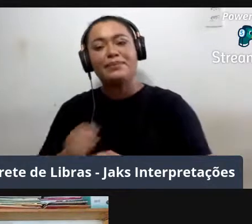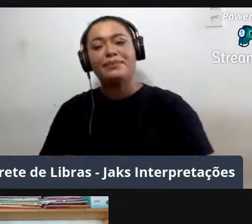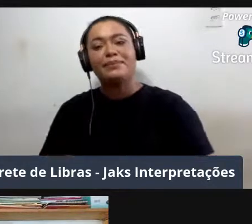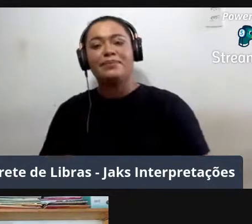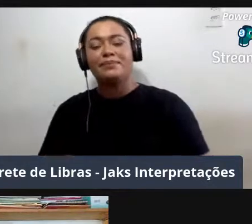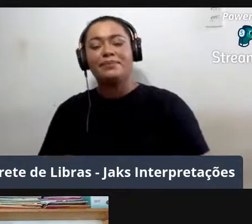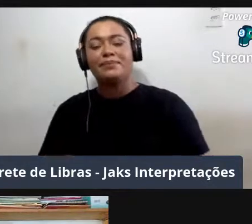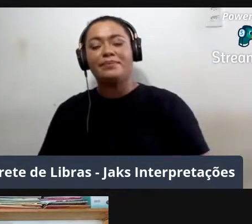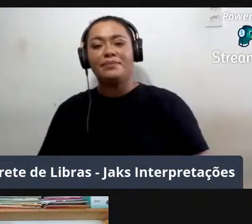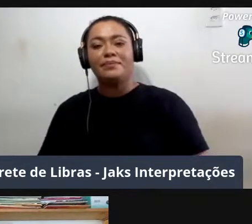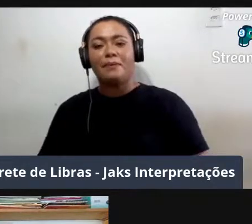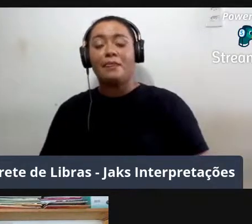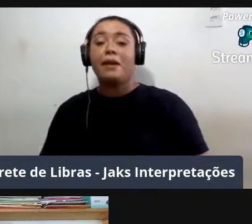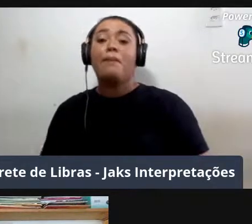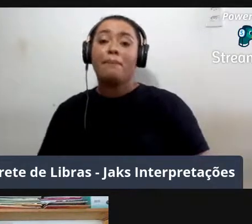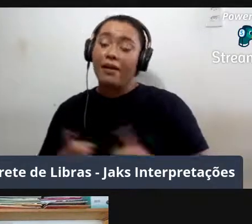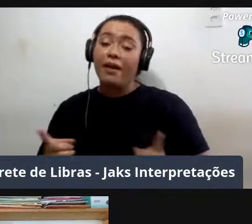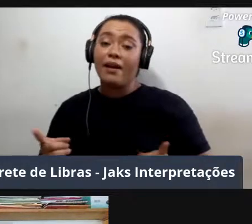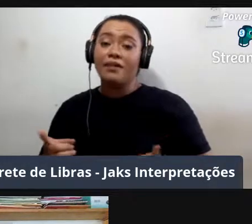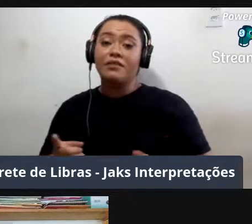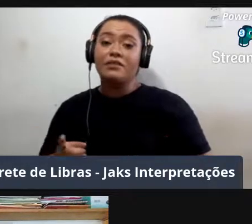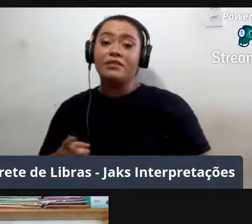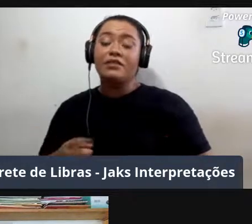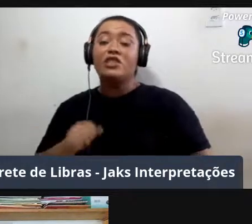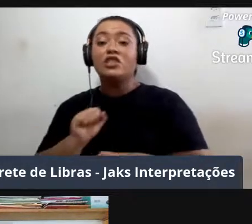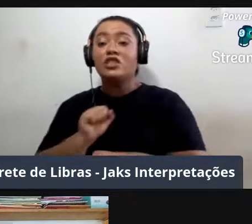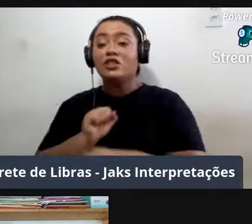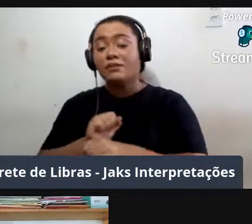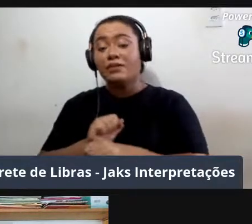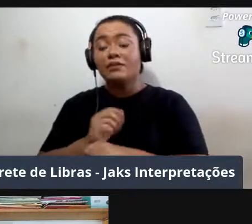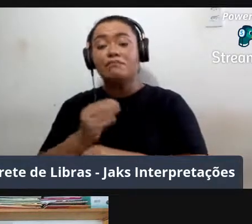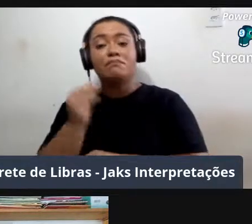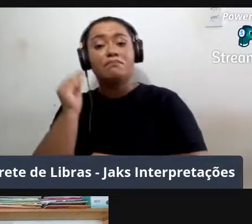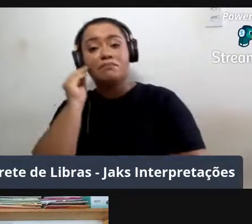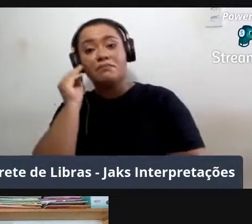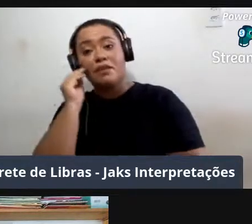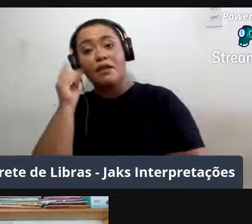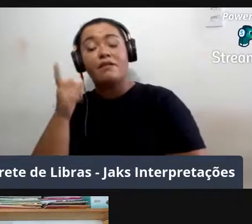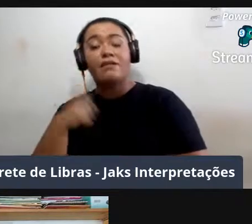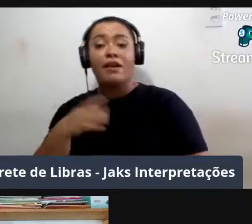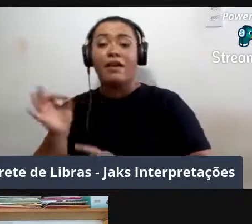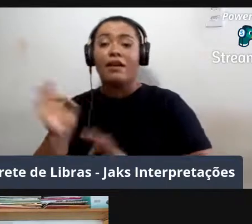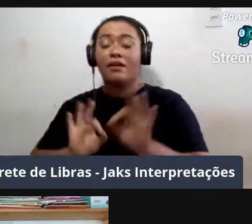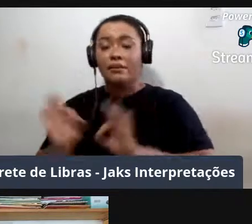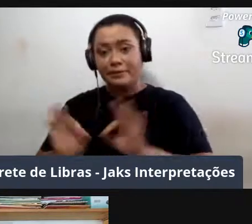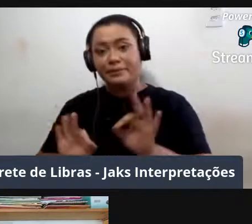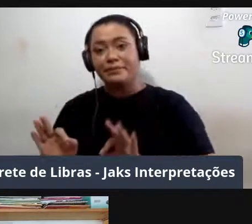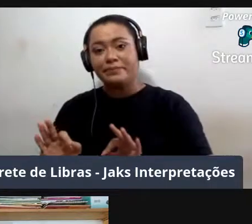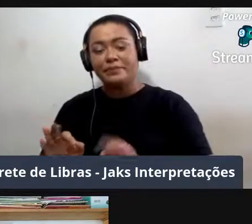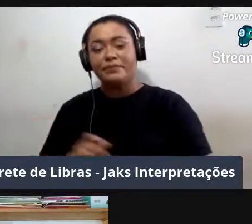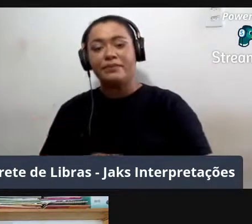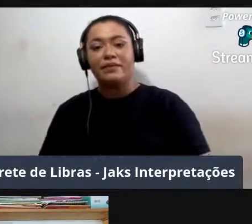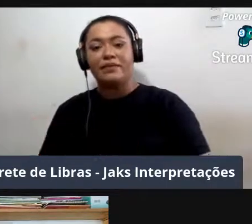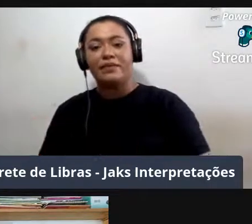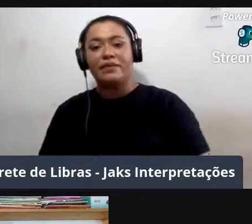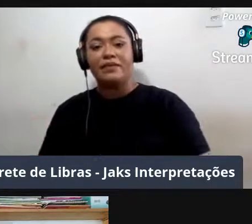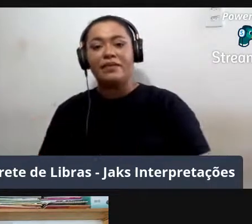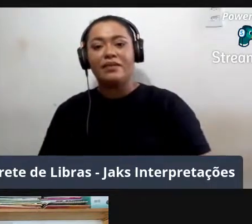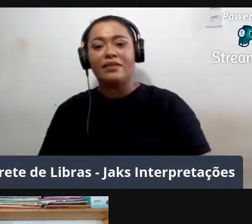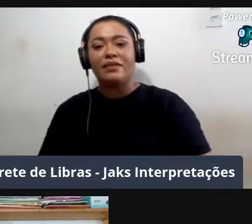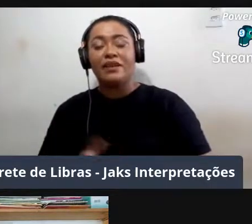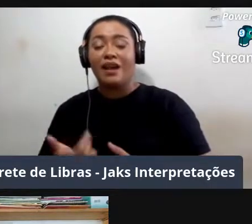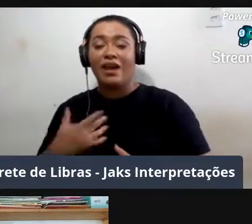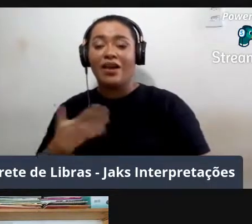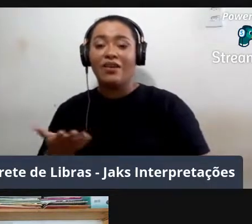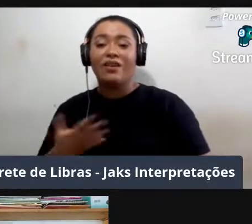Mas enquanto tentamos administrar esse cenário, nossa querida Dura já